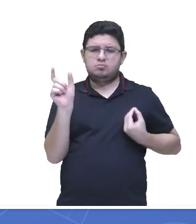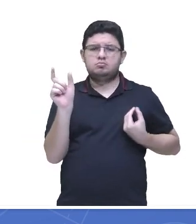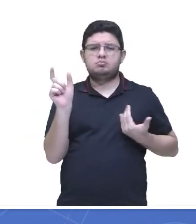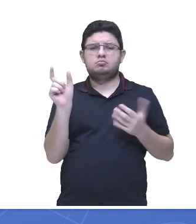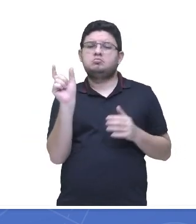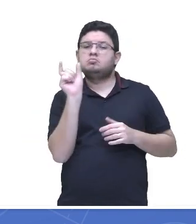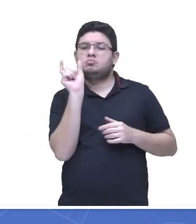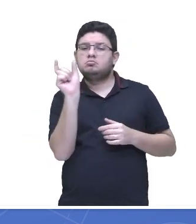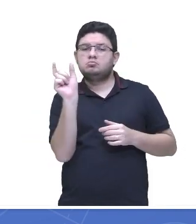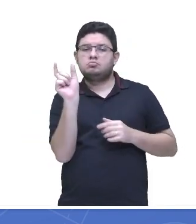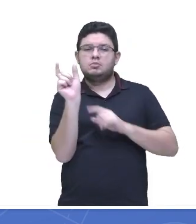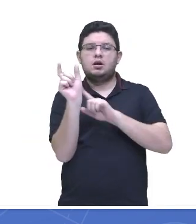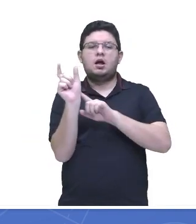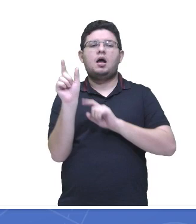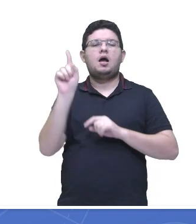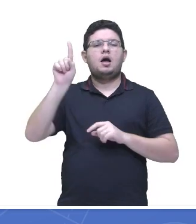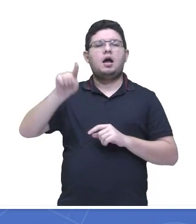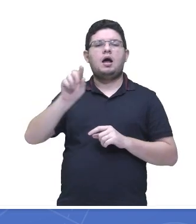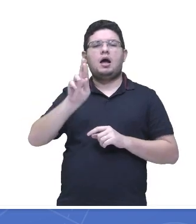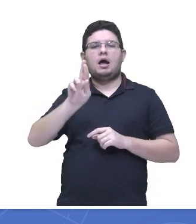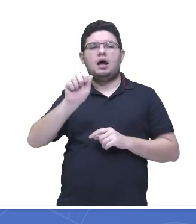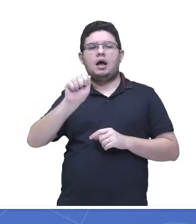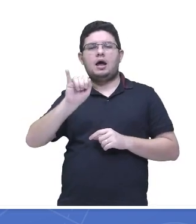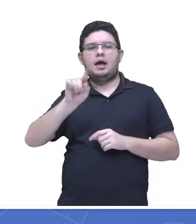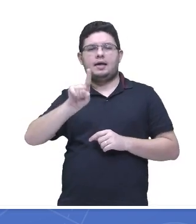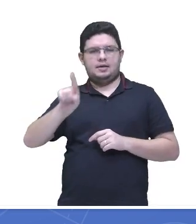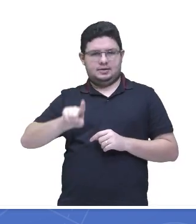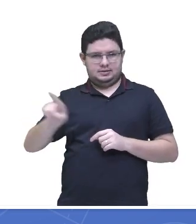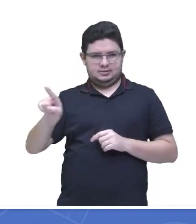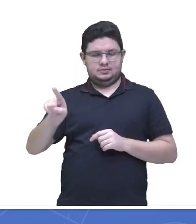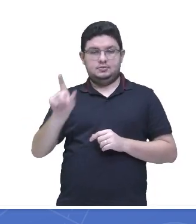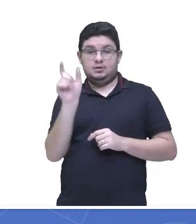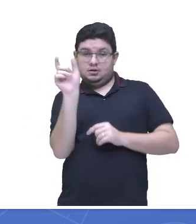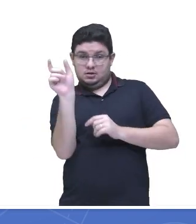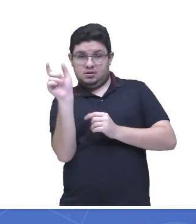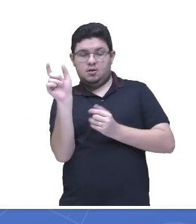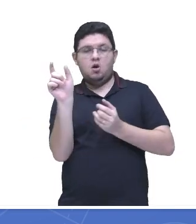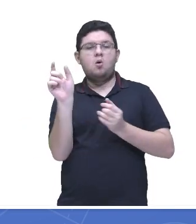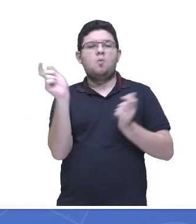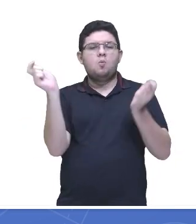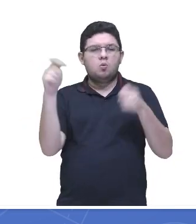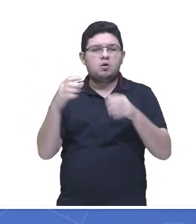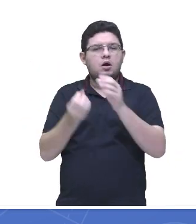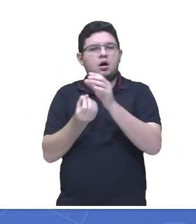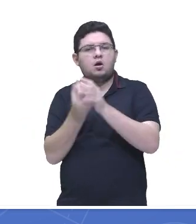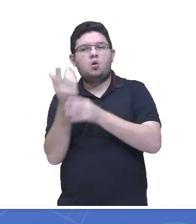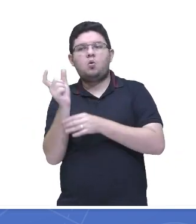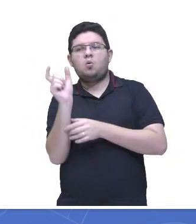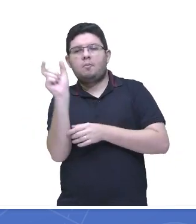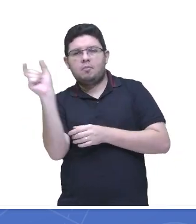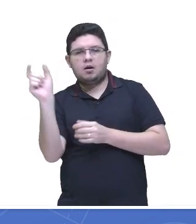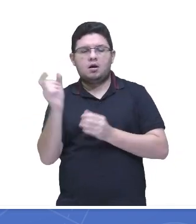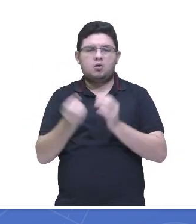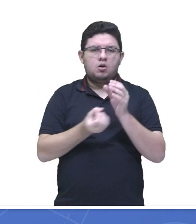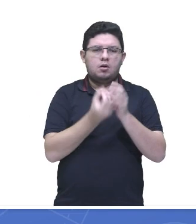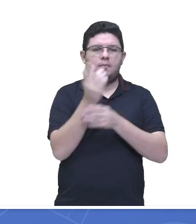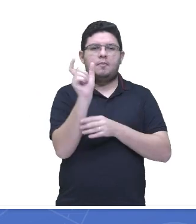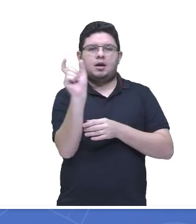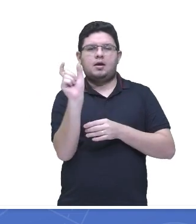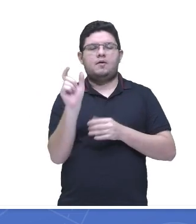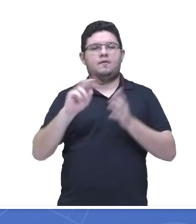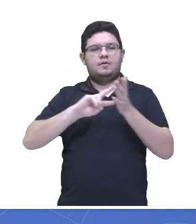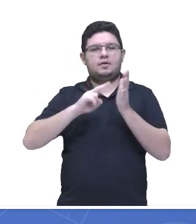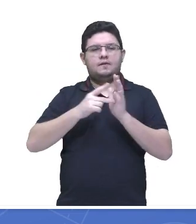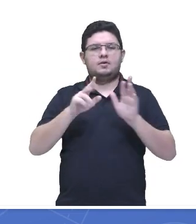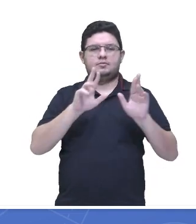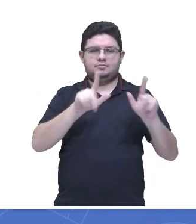raiz. E a partir daquela palavra eu vou criando outras palavras com outros significados e aí nós vamos aumentando o